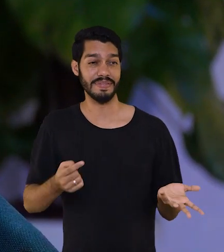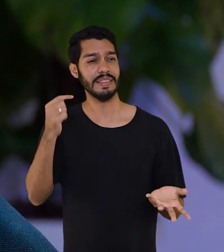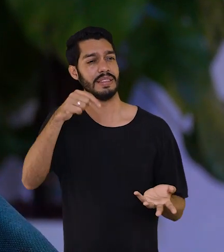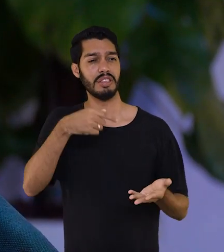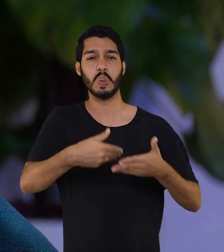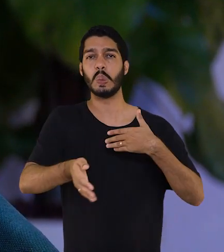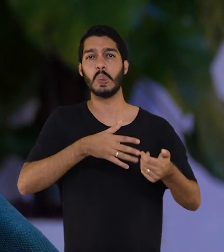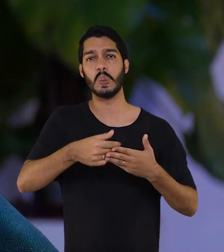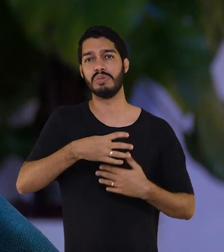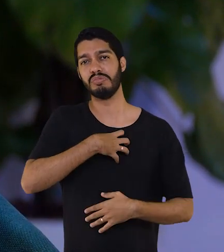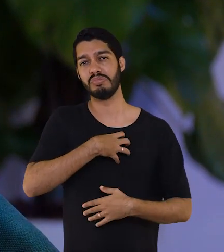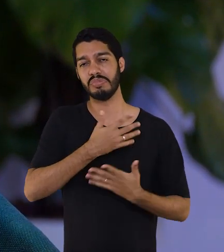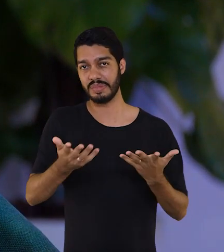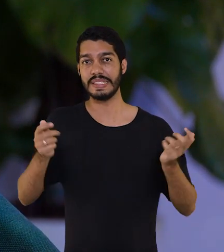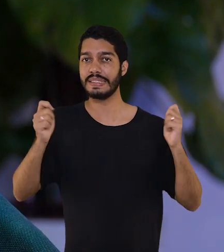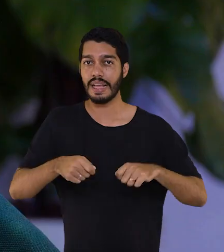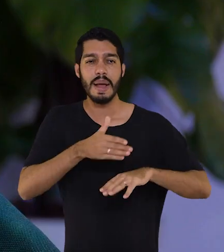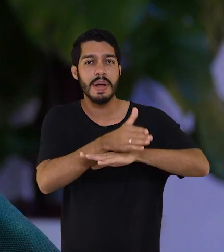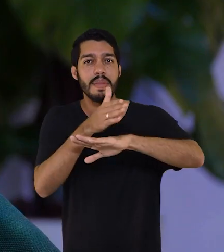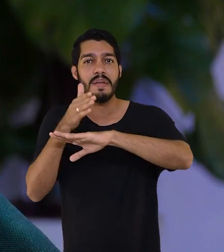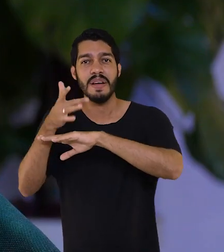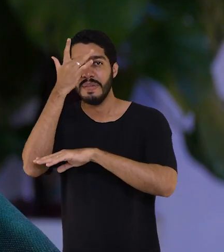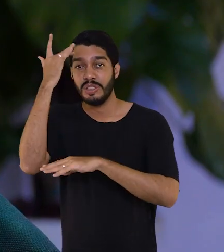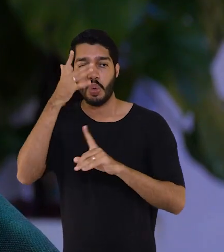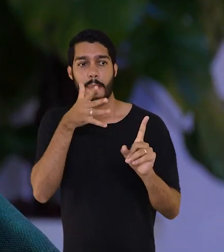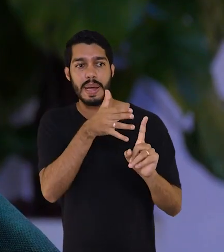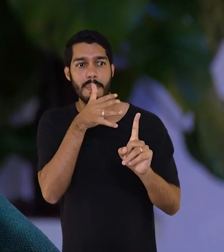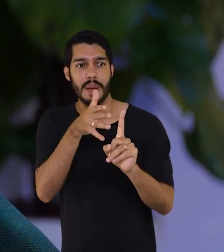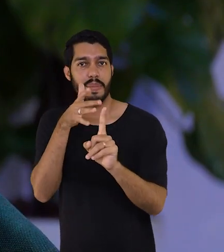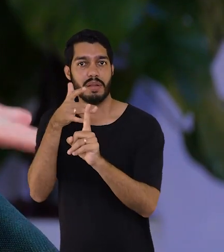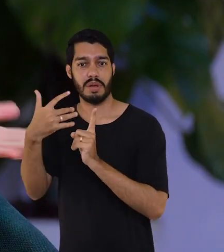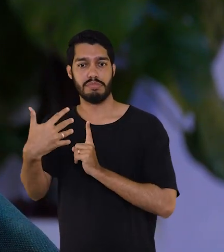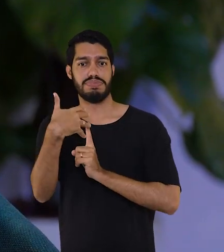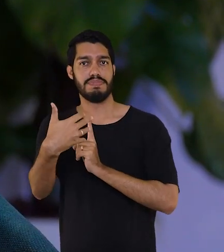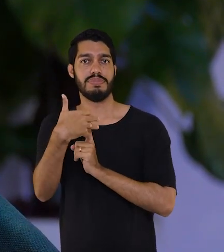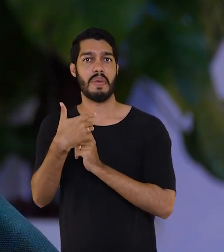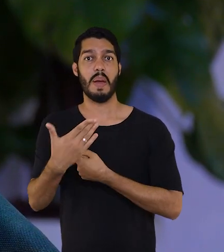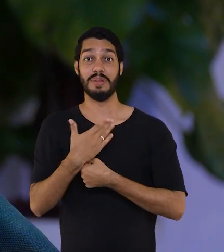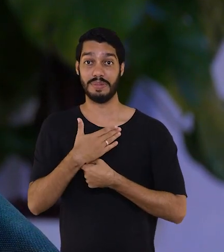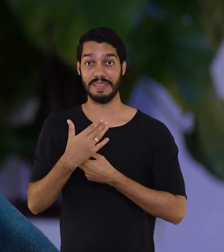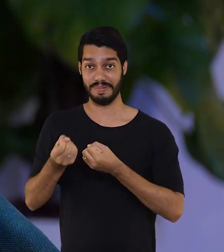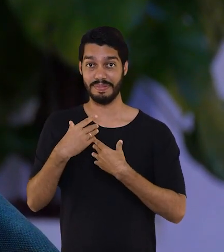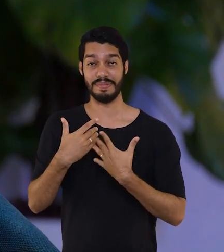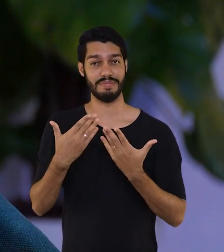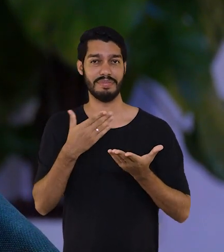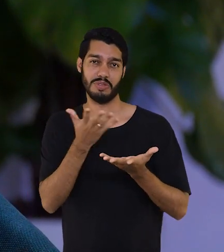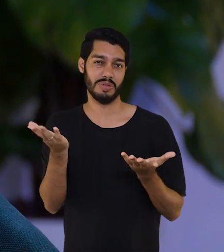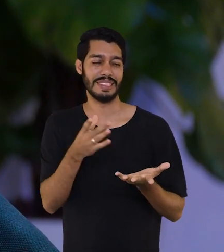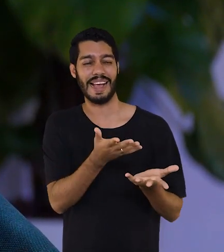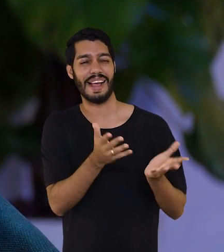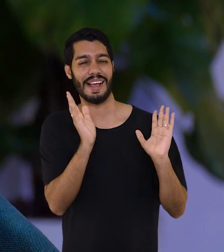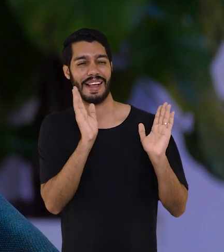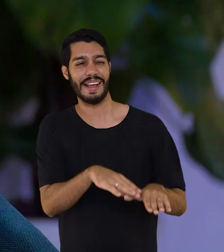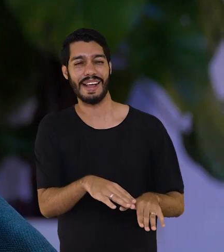canal. Usem esse canal para tudo, na verdade. Eu acho que o Bebeto falou que ele foi atrás de várias pessoas para mentorá-los, para mentorá-lo, na